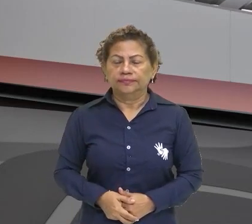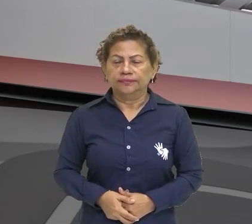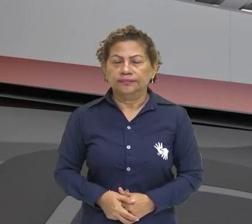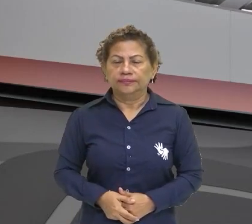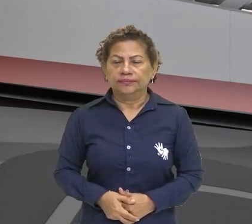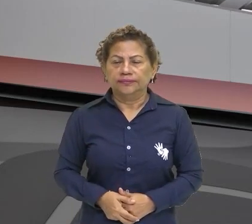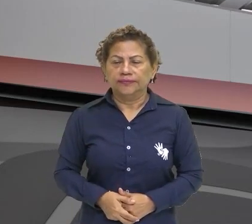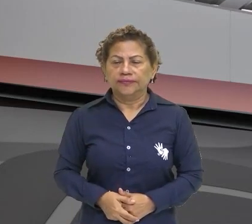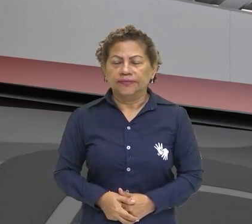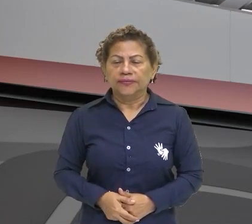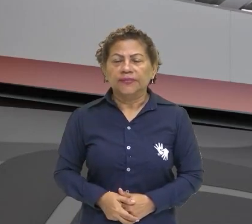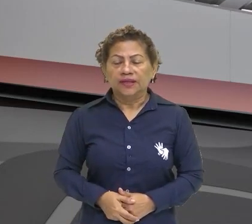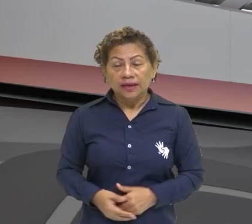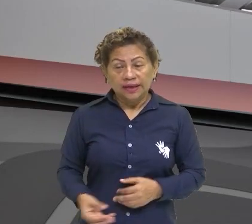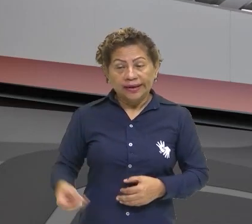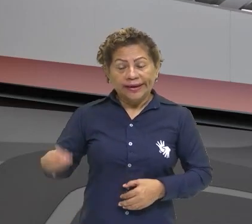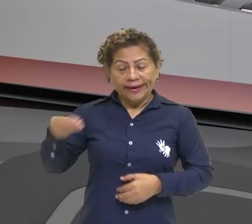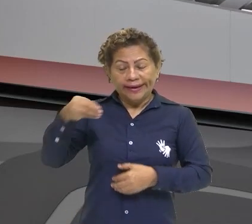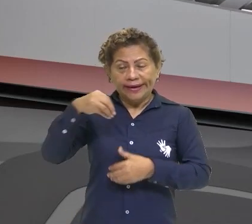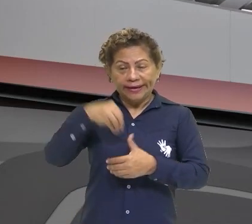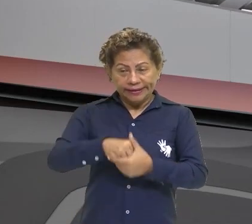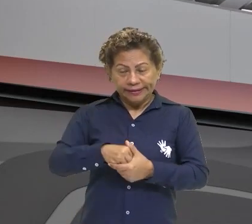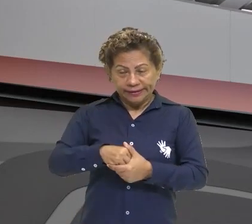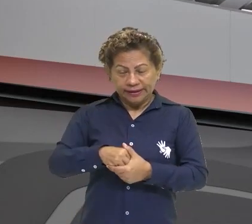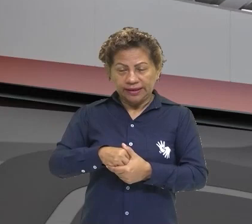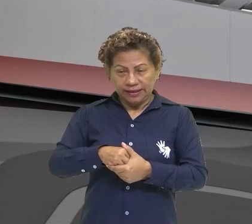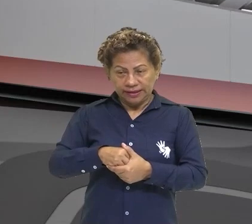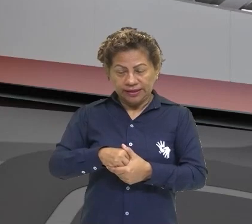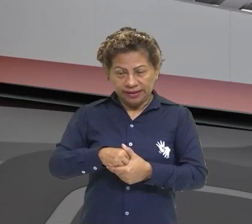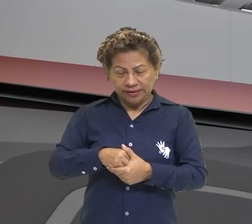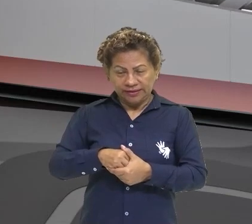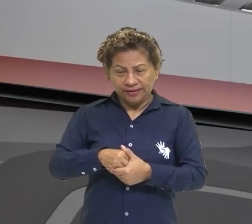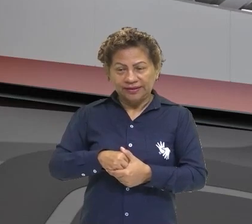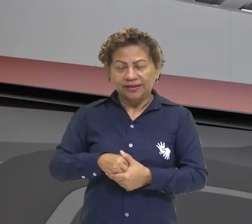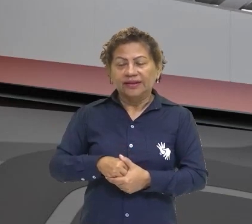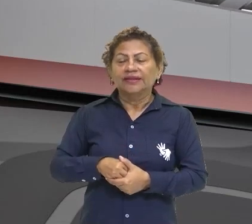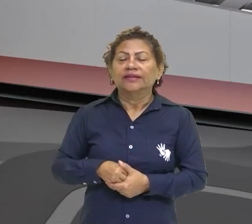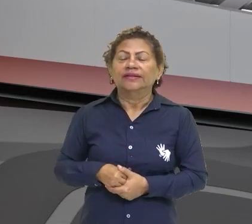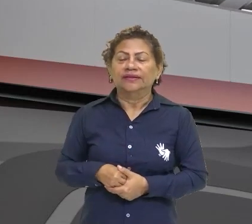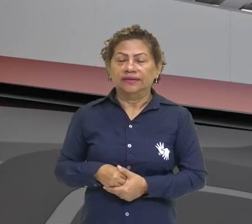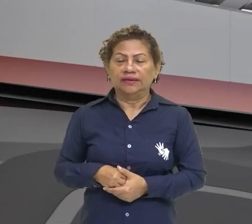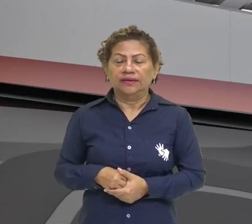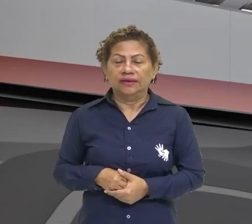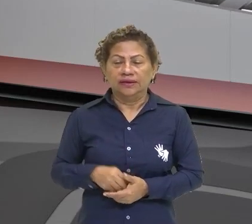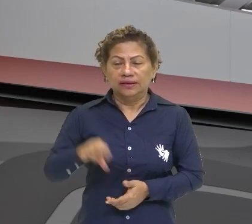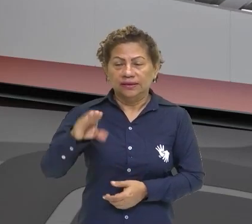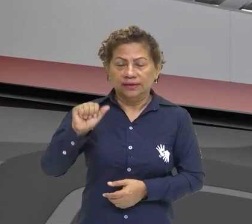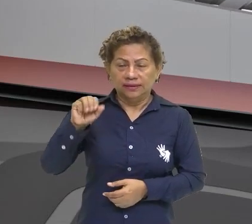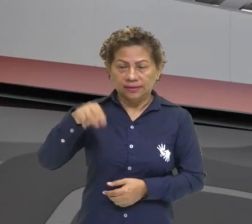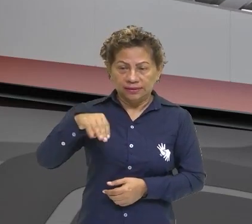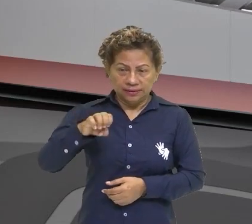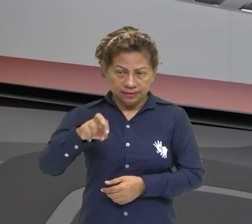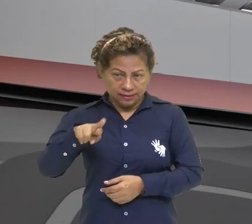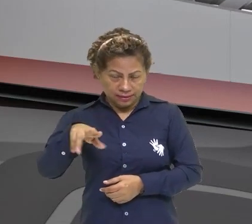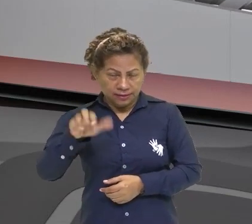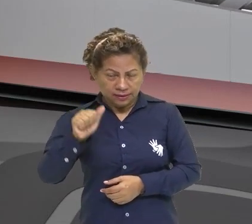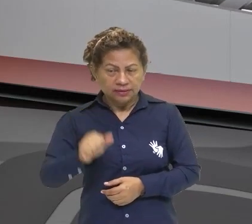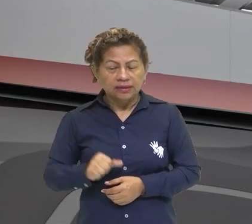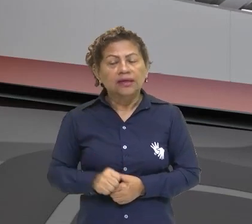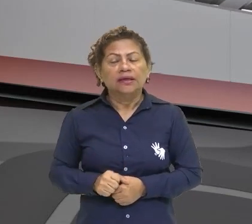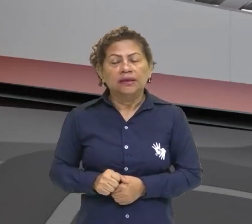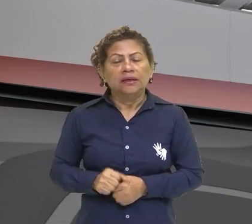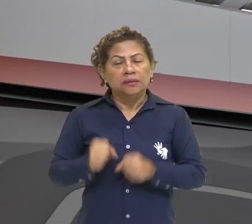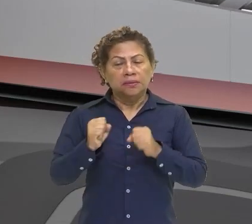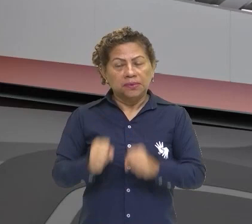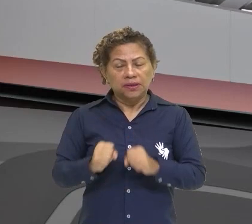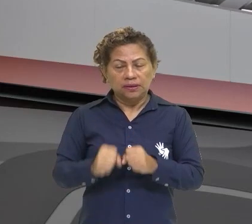dentro das câmaras são elaboradas as leis do município, tá bom? Aquilo que compete, é claro, ao município.